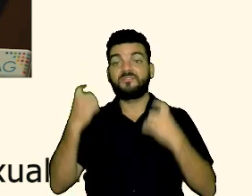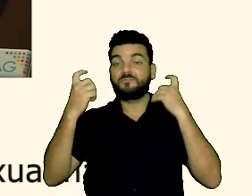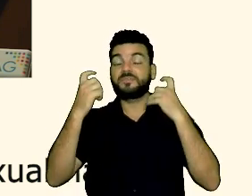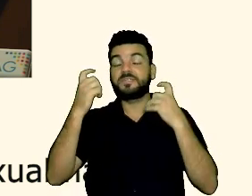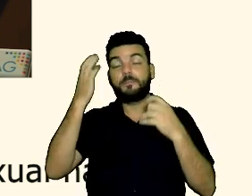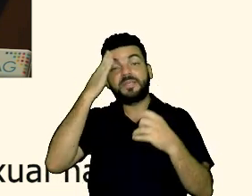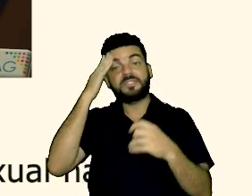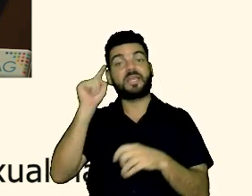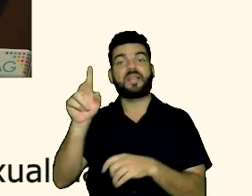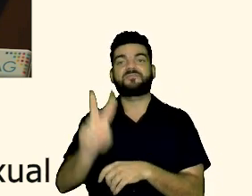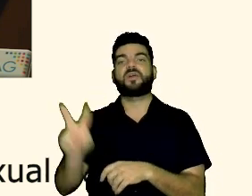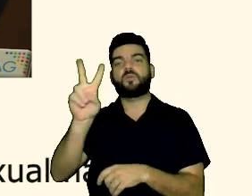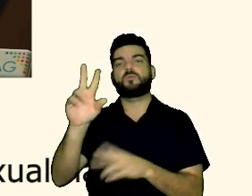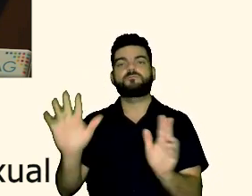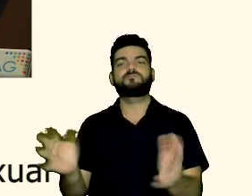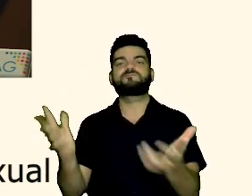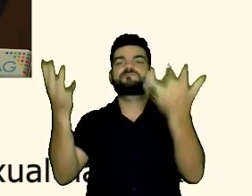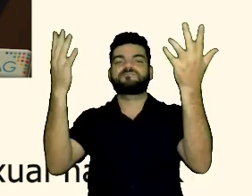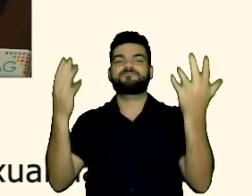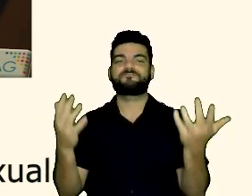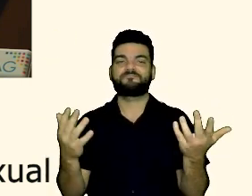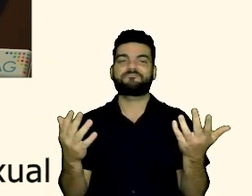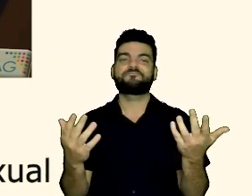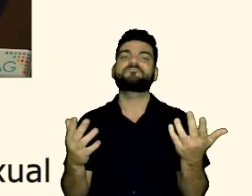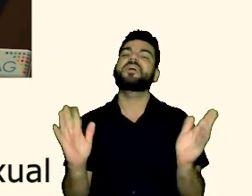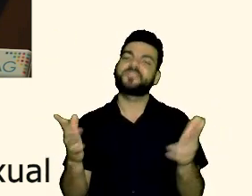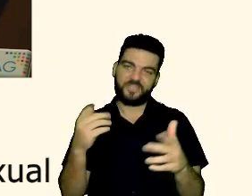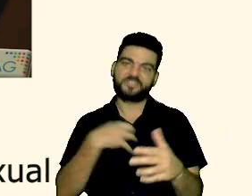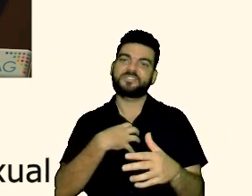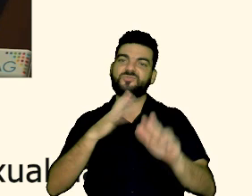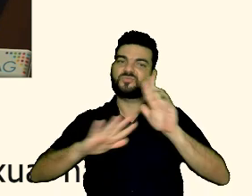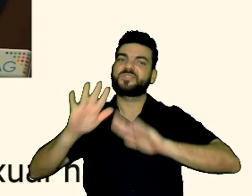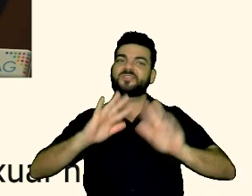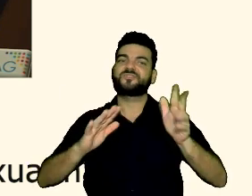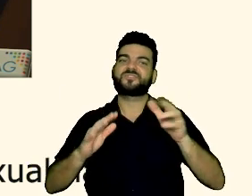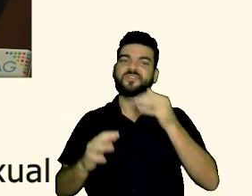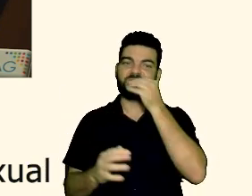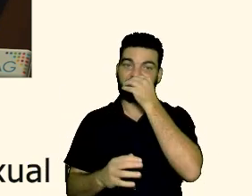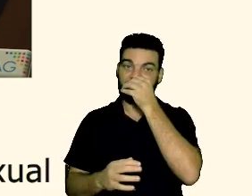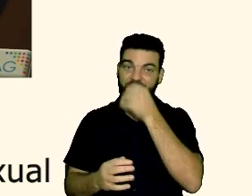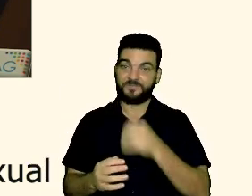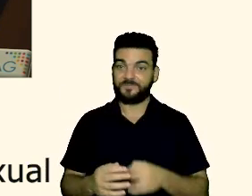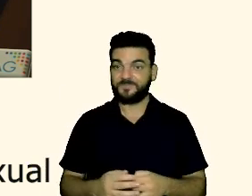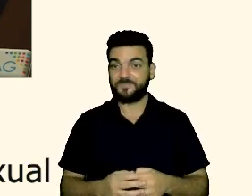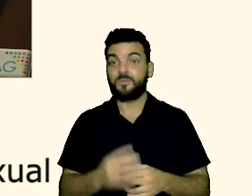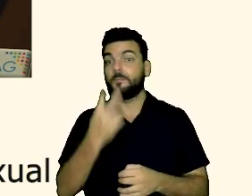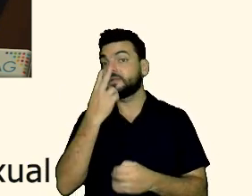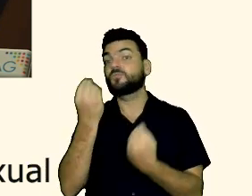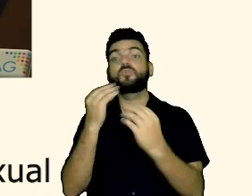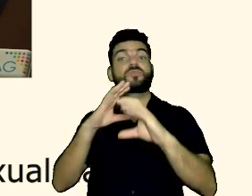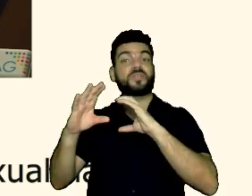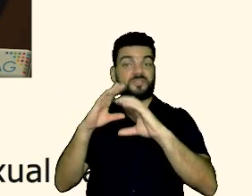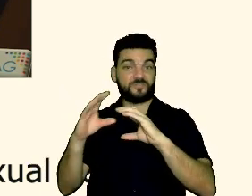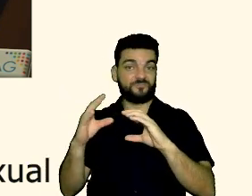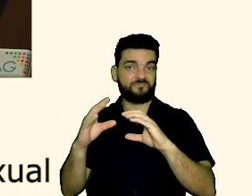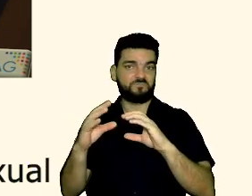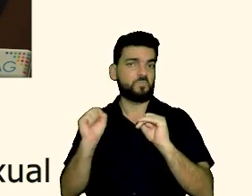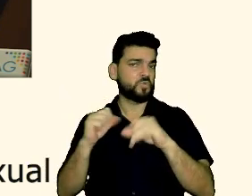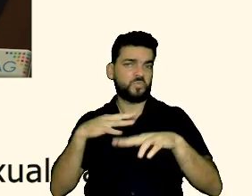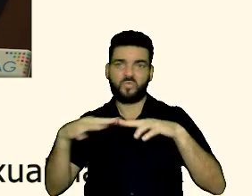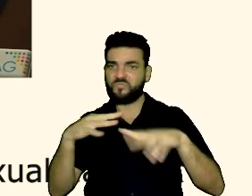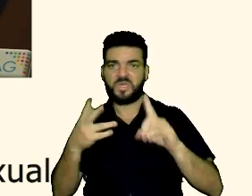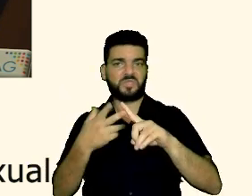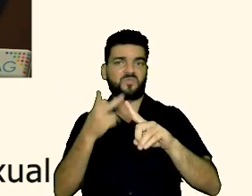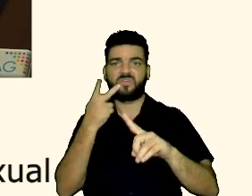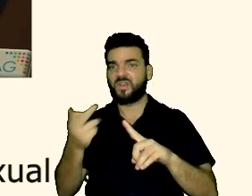essa conexão via palavra, gestos e voz. Mas muito bem, e no mundo do